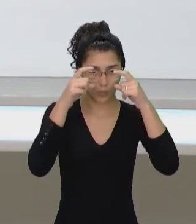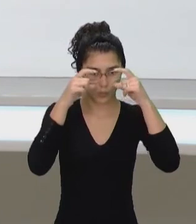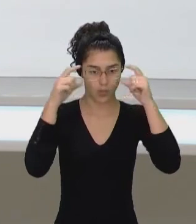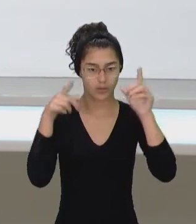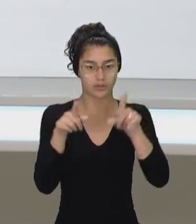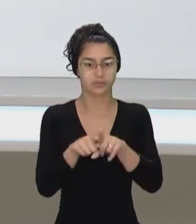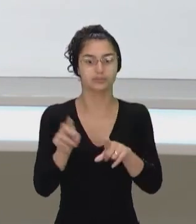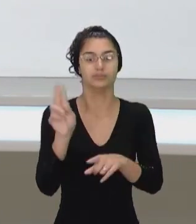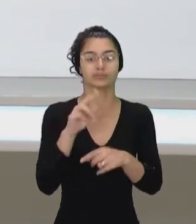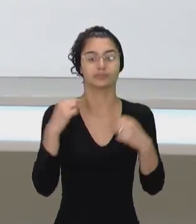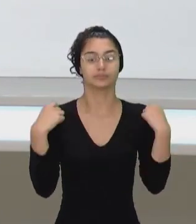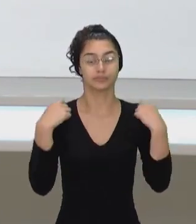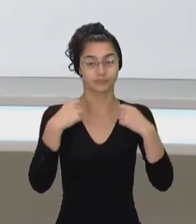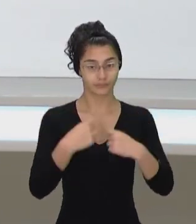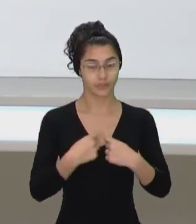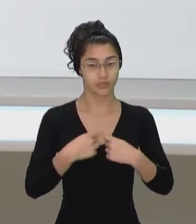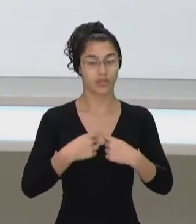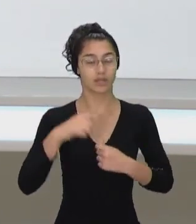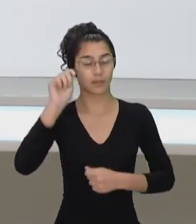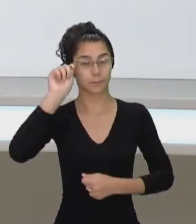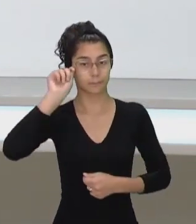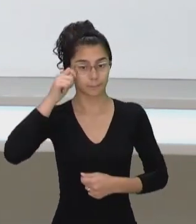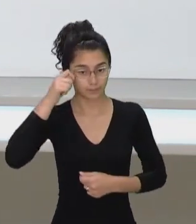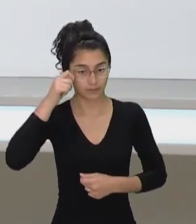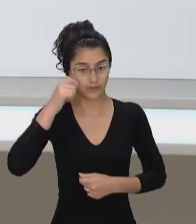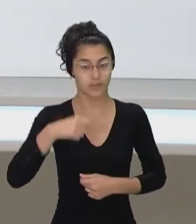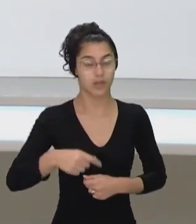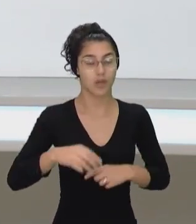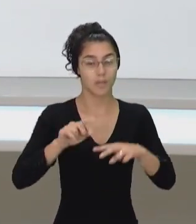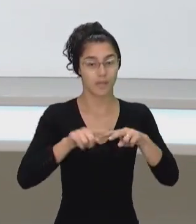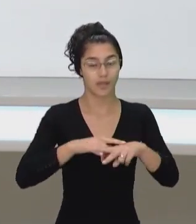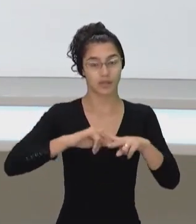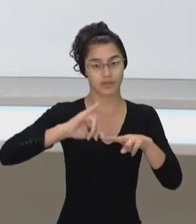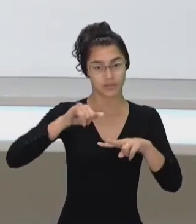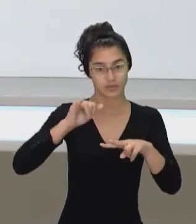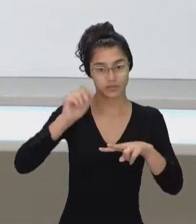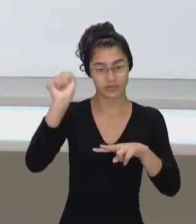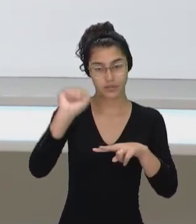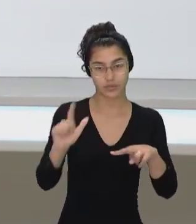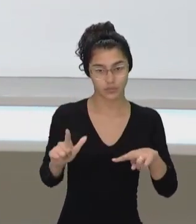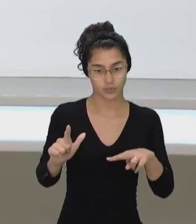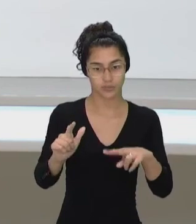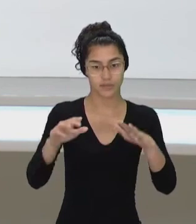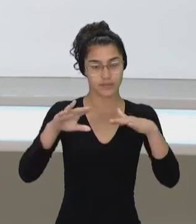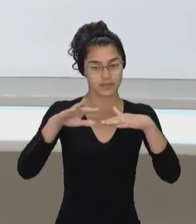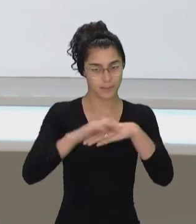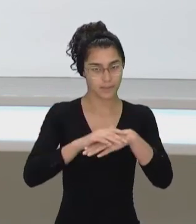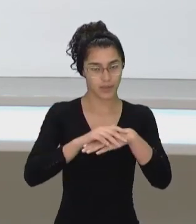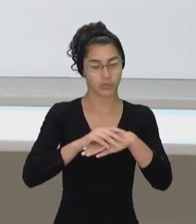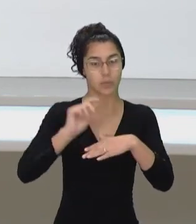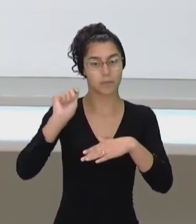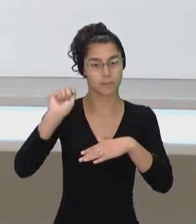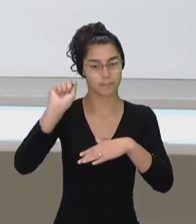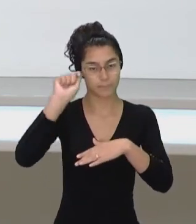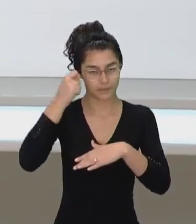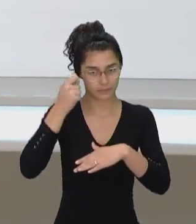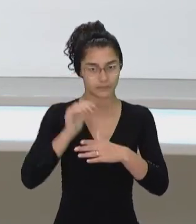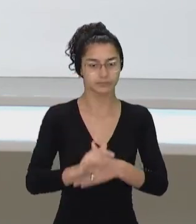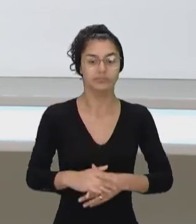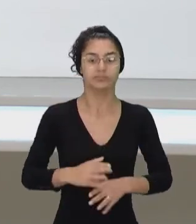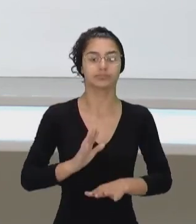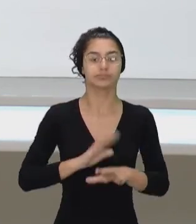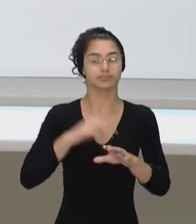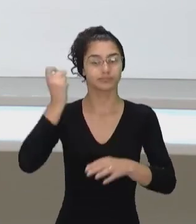óculos e estou vestida com uma jaqueta preta, uma calça jeans azul e sapatos pretos. Então aí foi a